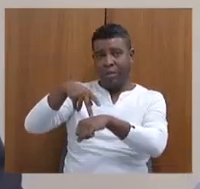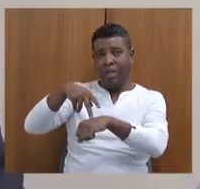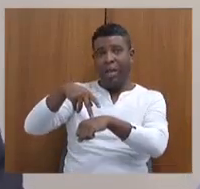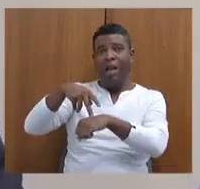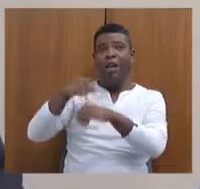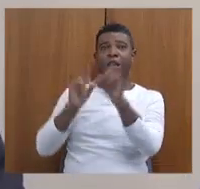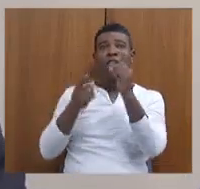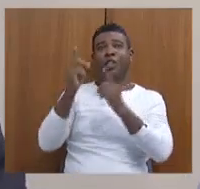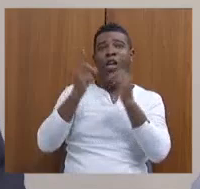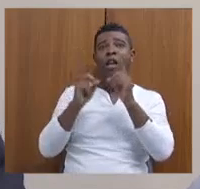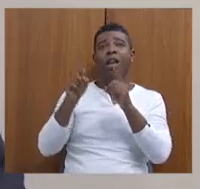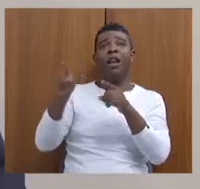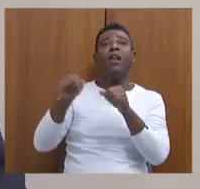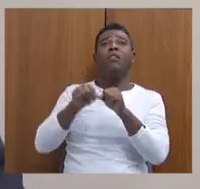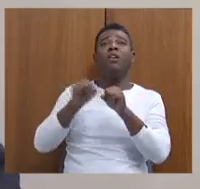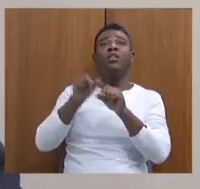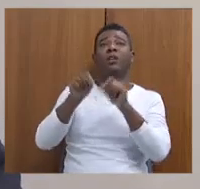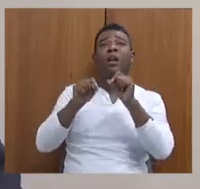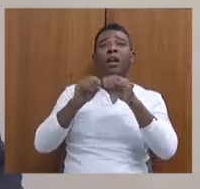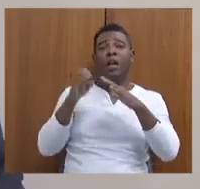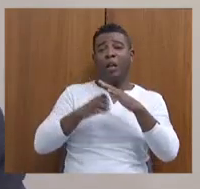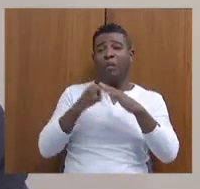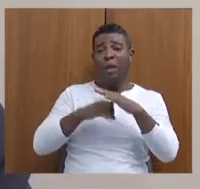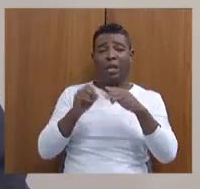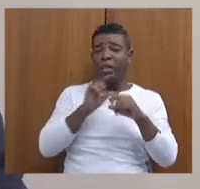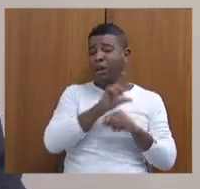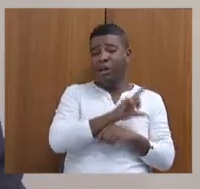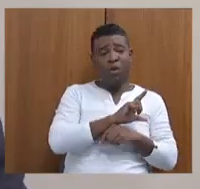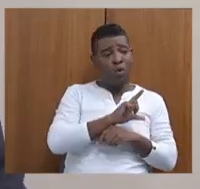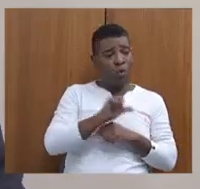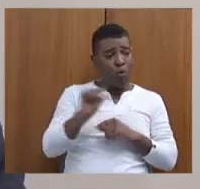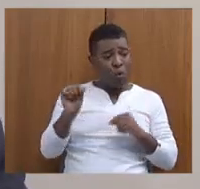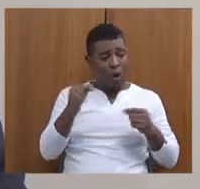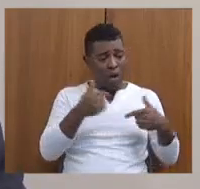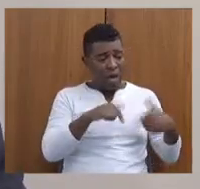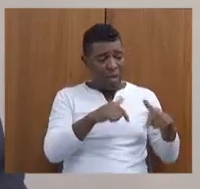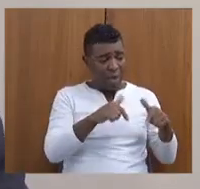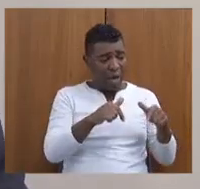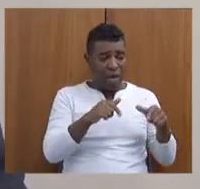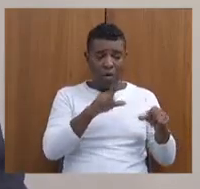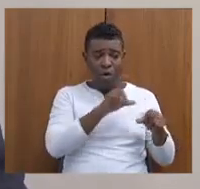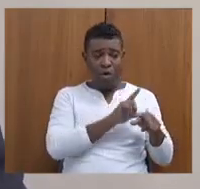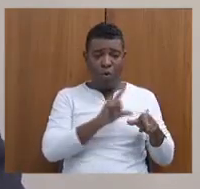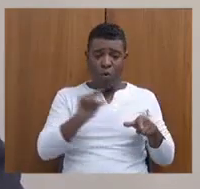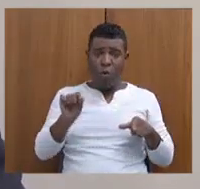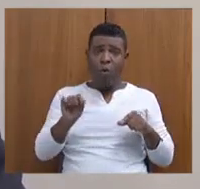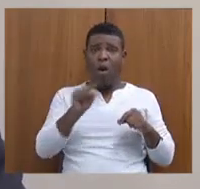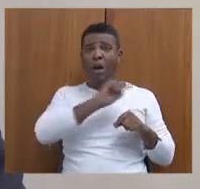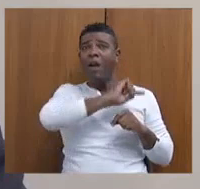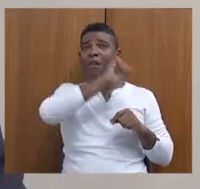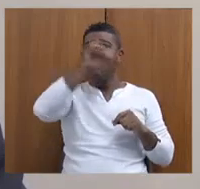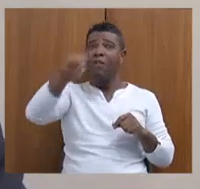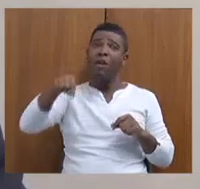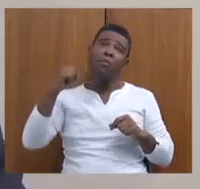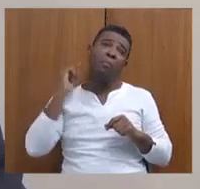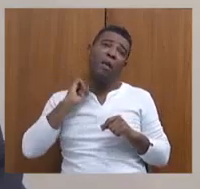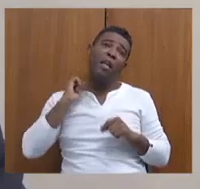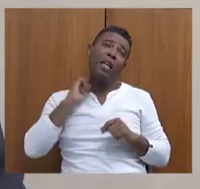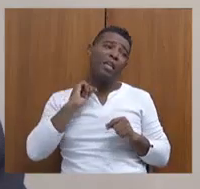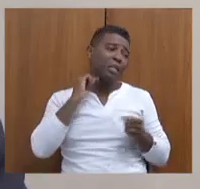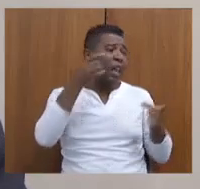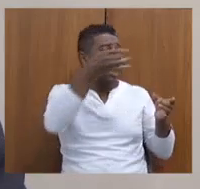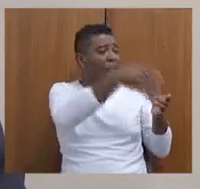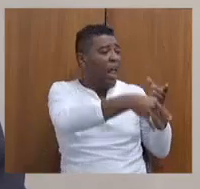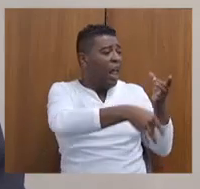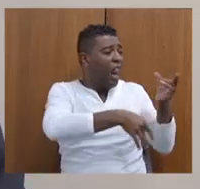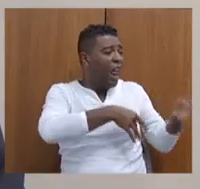o lítio as empresas estão saindo de lá os empregos estão saindo de lá e estão vindo para Minas Gerais é